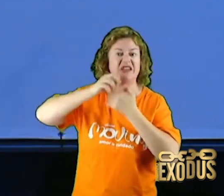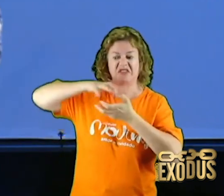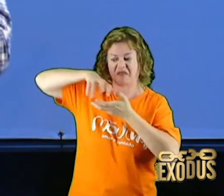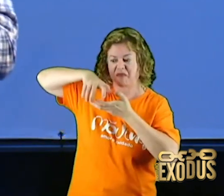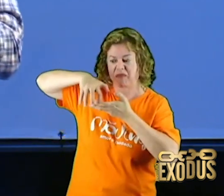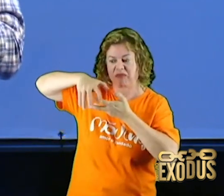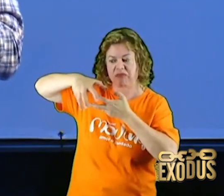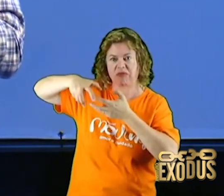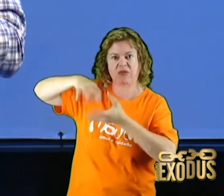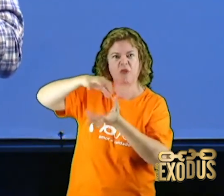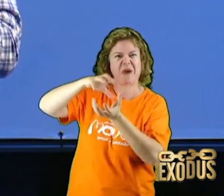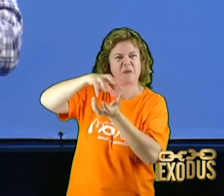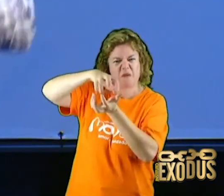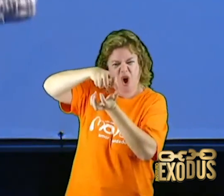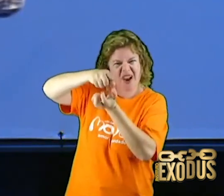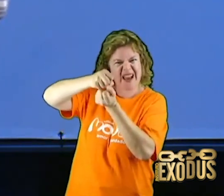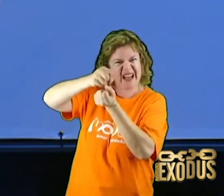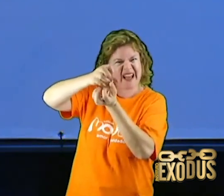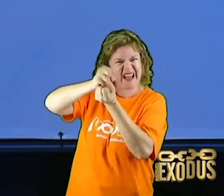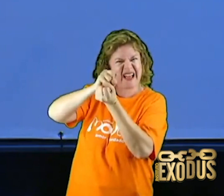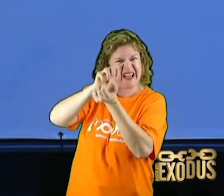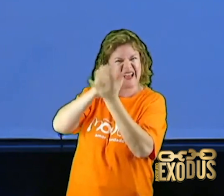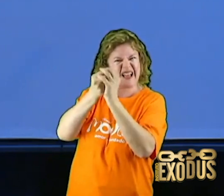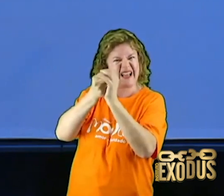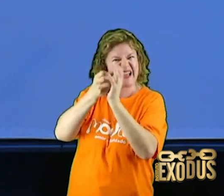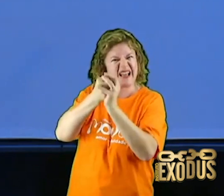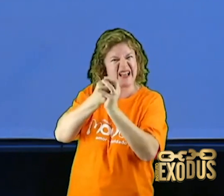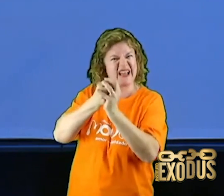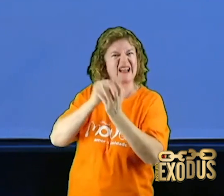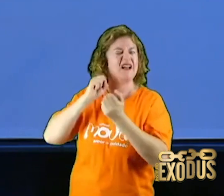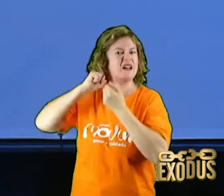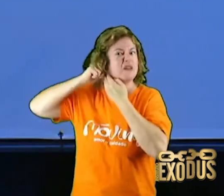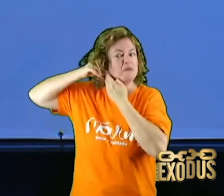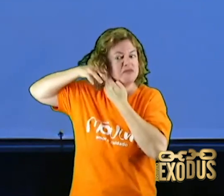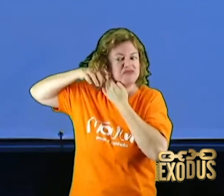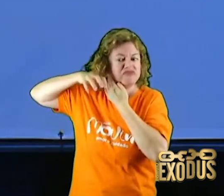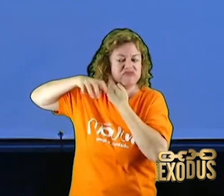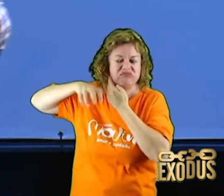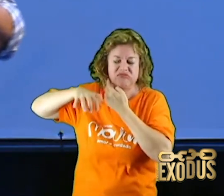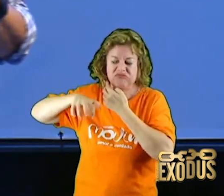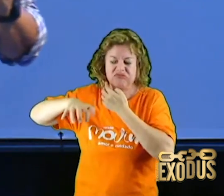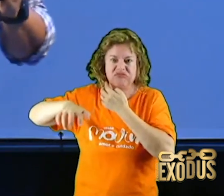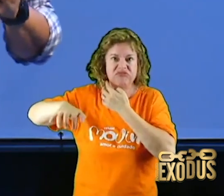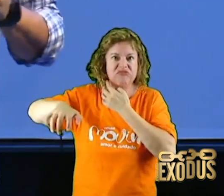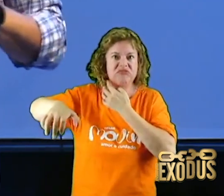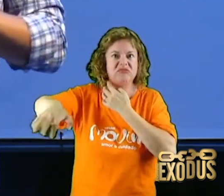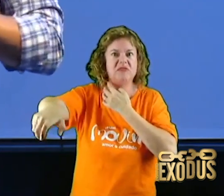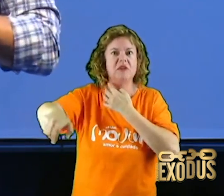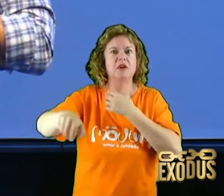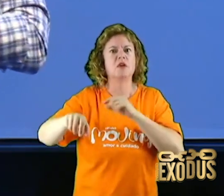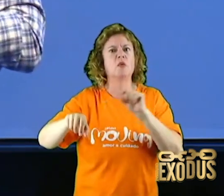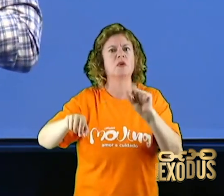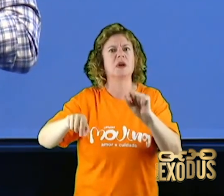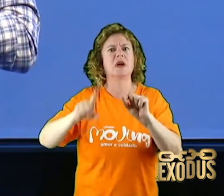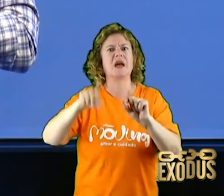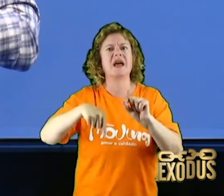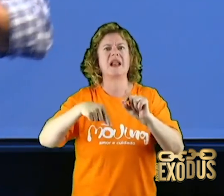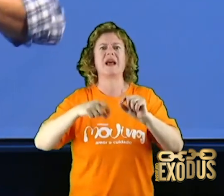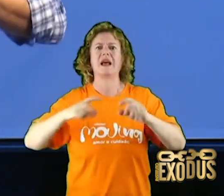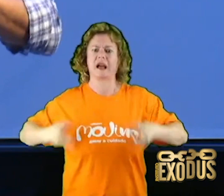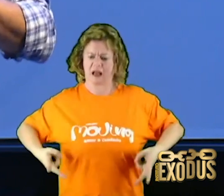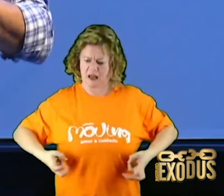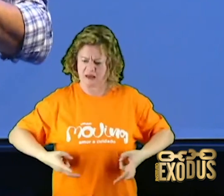uma bola com um monte de, parece de patinhas. É aquilo que é o câncer. Isso é